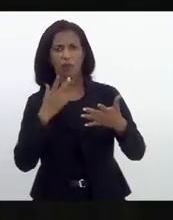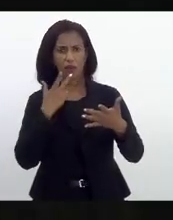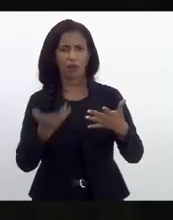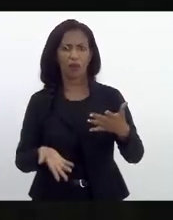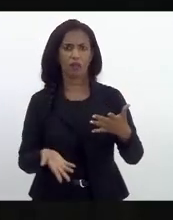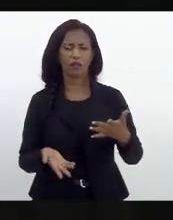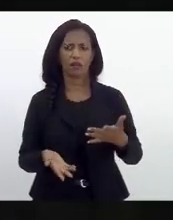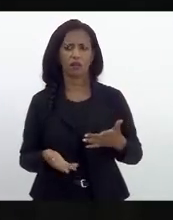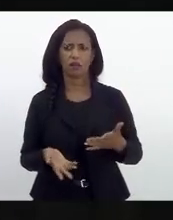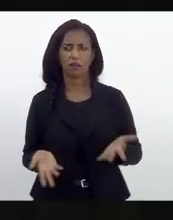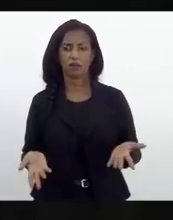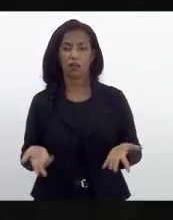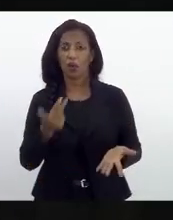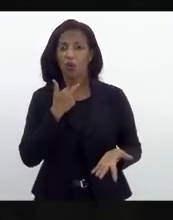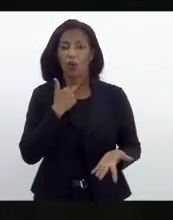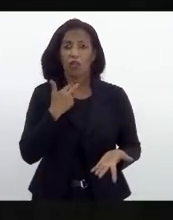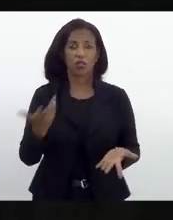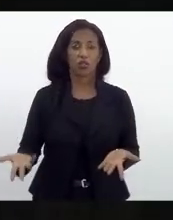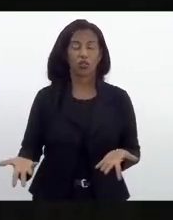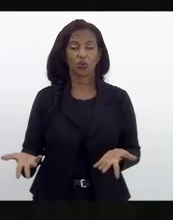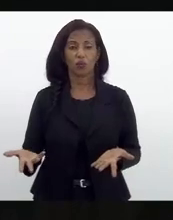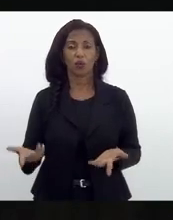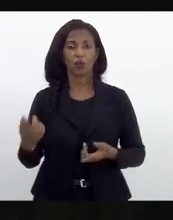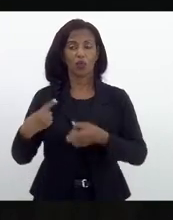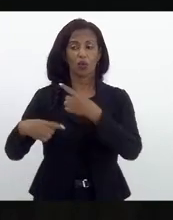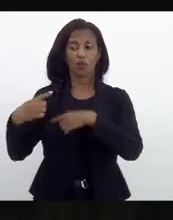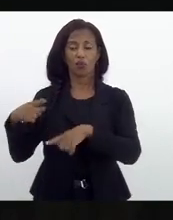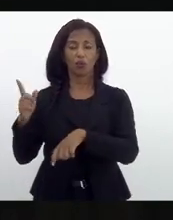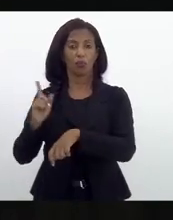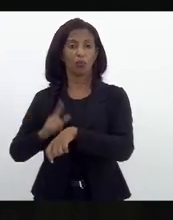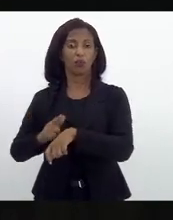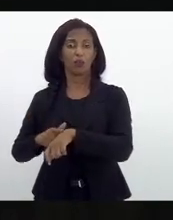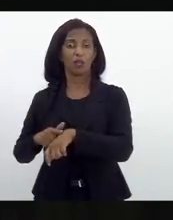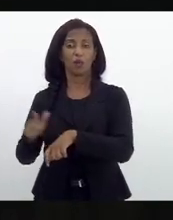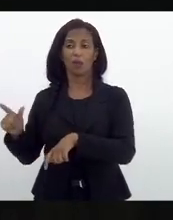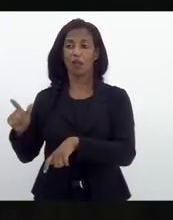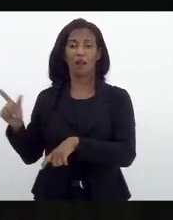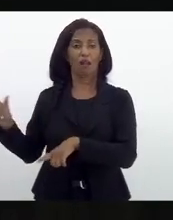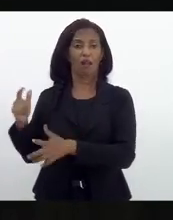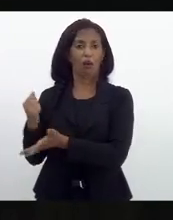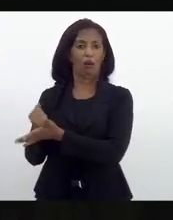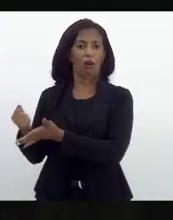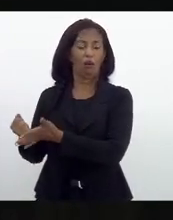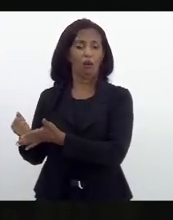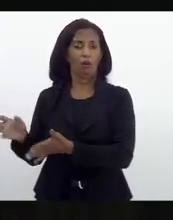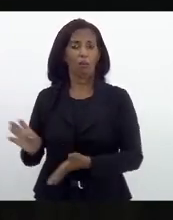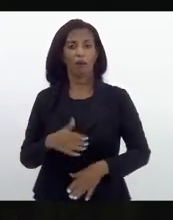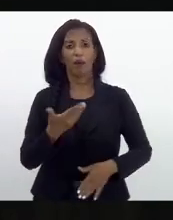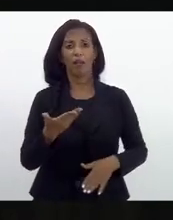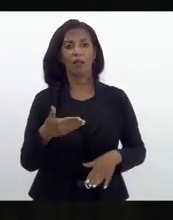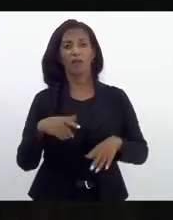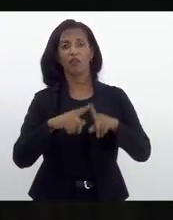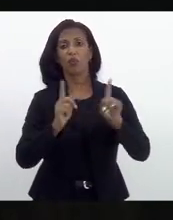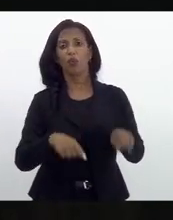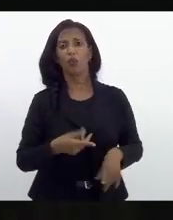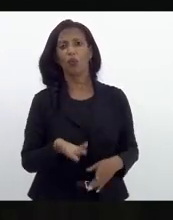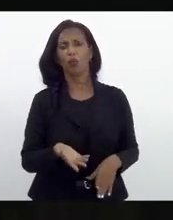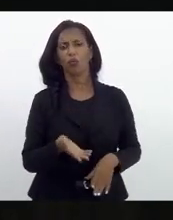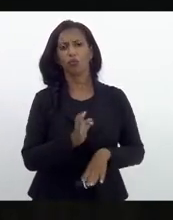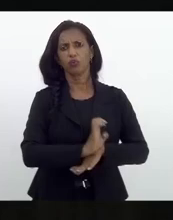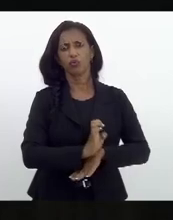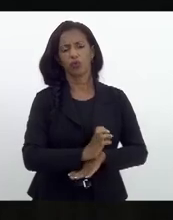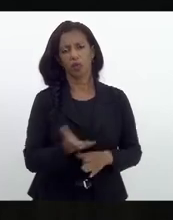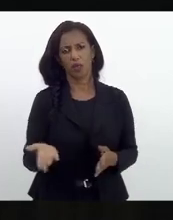acatadas a gente não pode contar o tempo do servidor da CEDAI que é seletista para o estatutário vossa excelência quer migrar é isso que eu